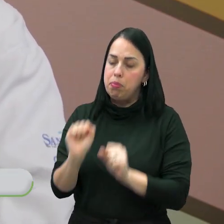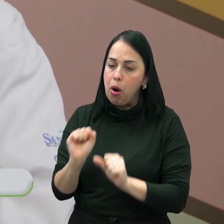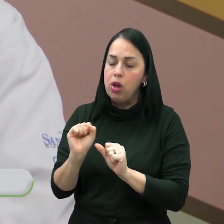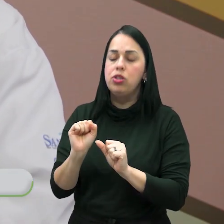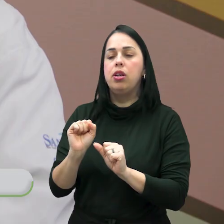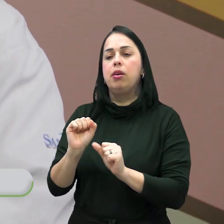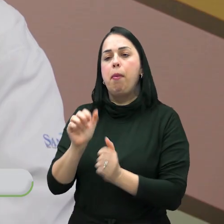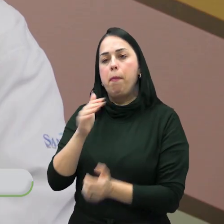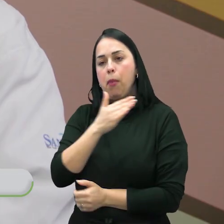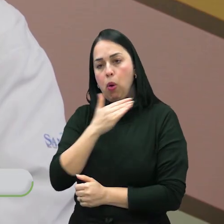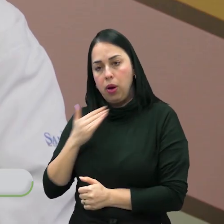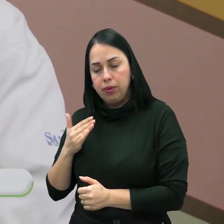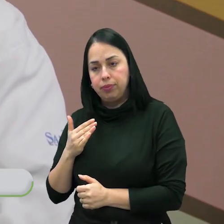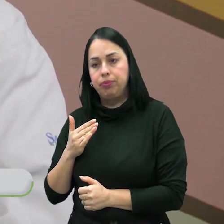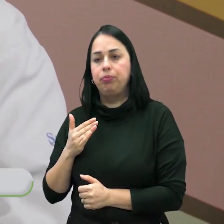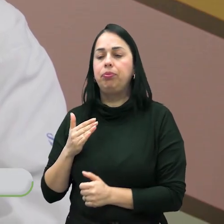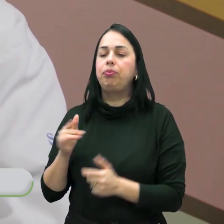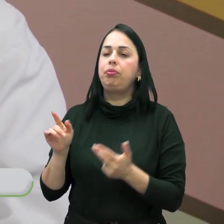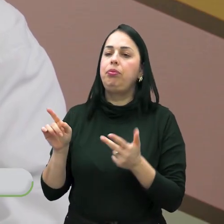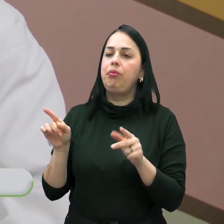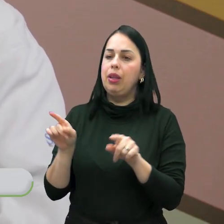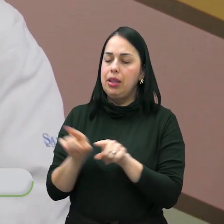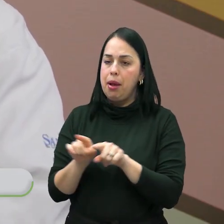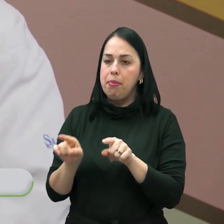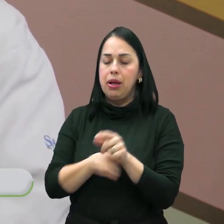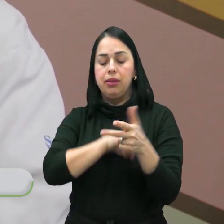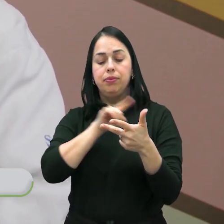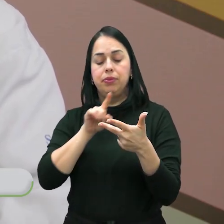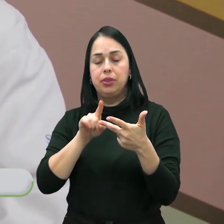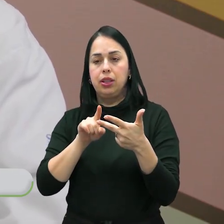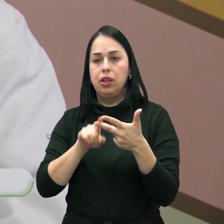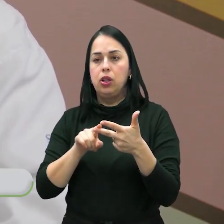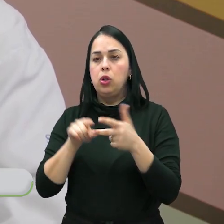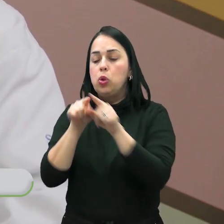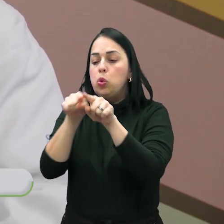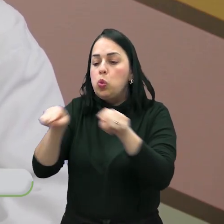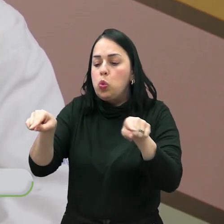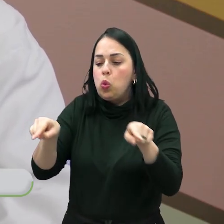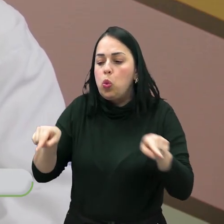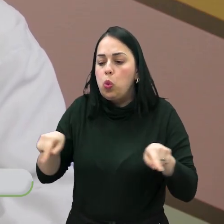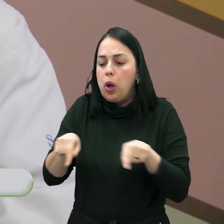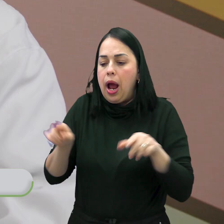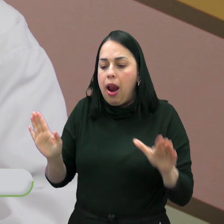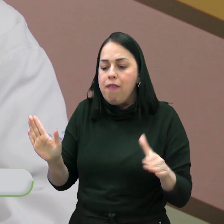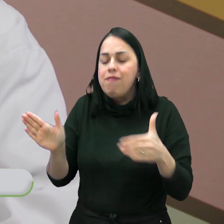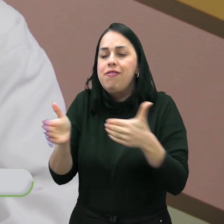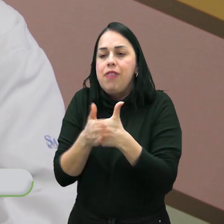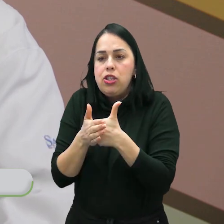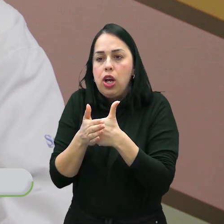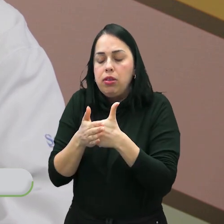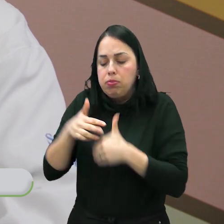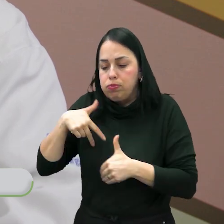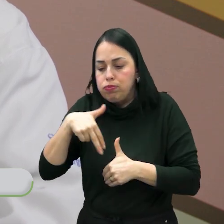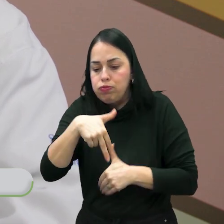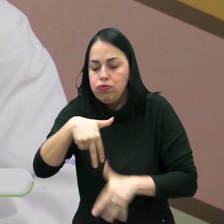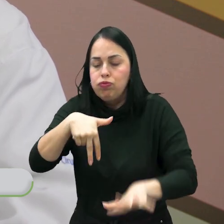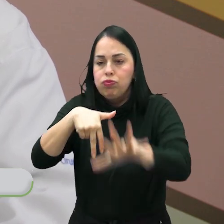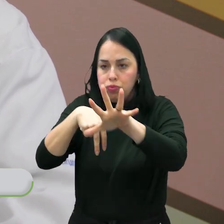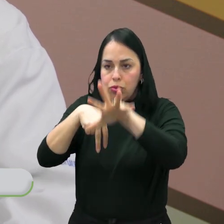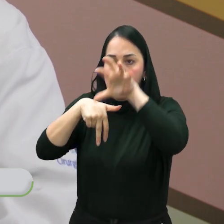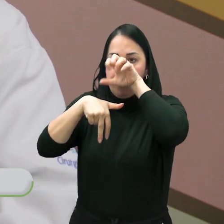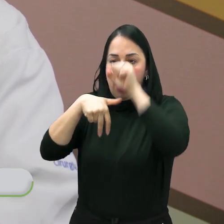troca gasosa no pulmão. Assim também ocorre nas queimaduras em ambientes fechados em que há inalação de fumaça.